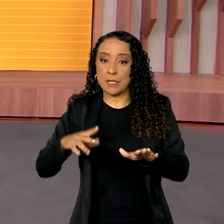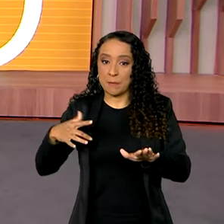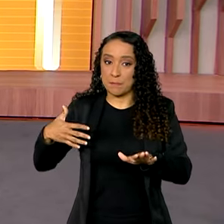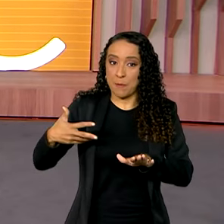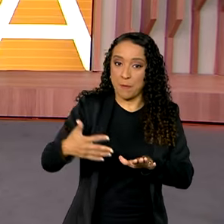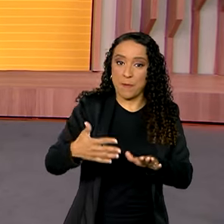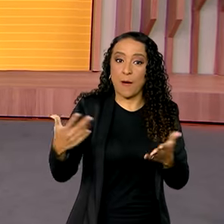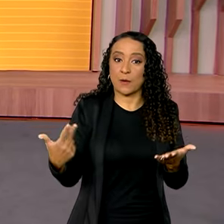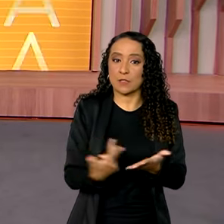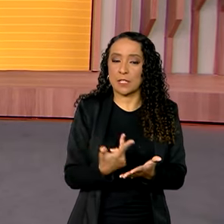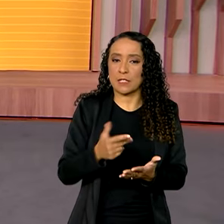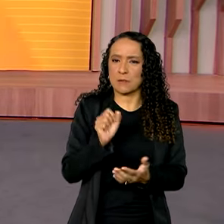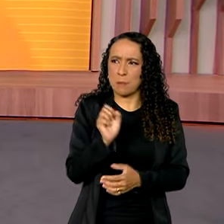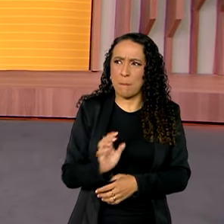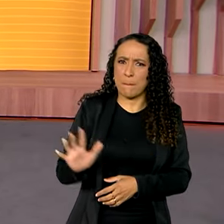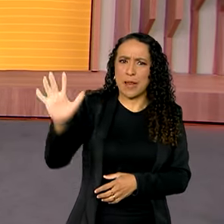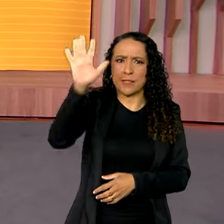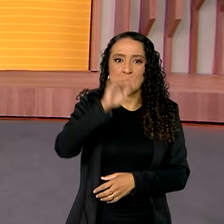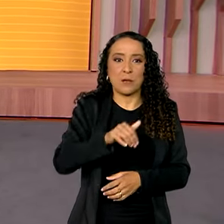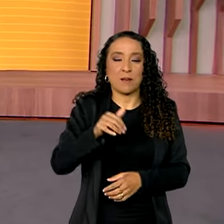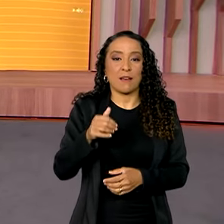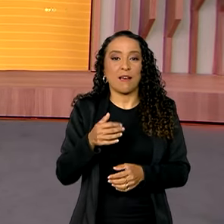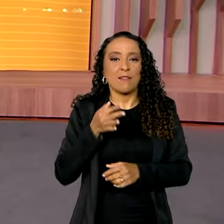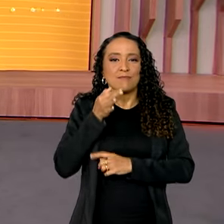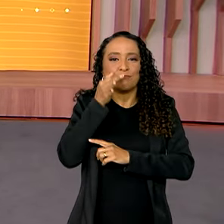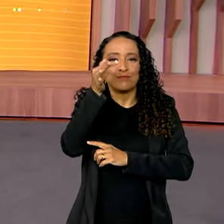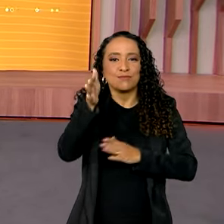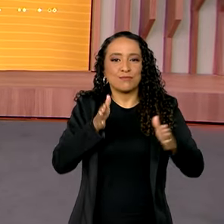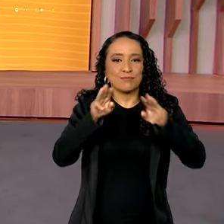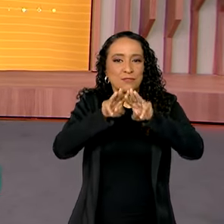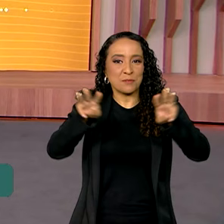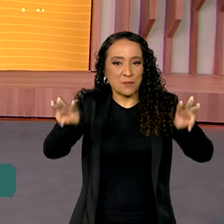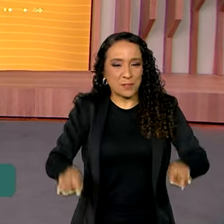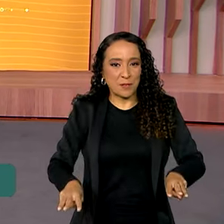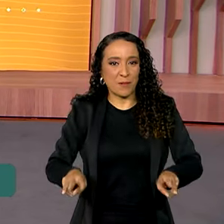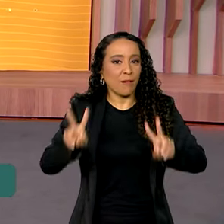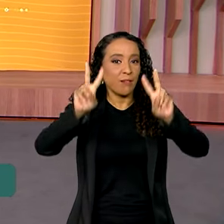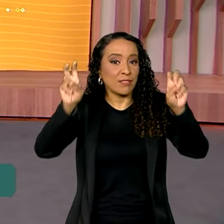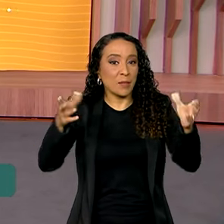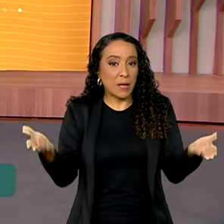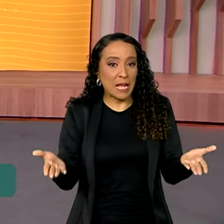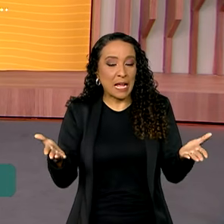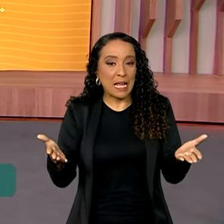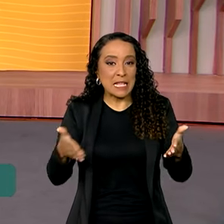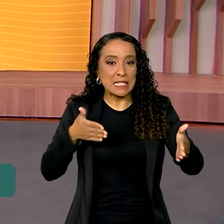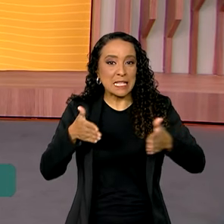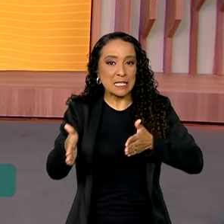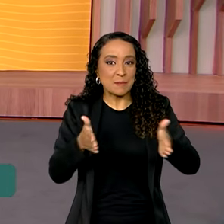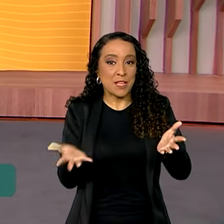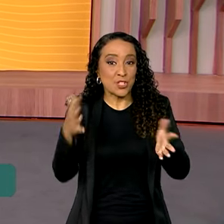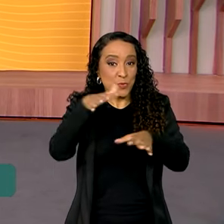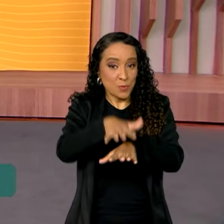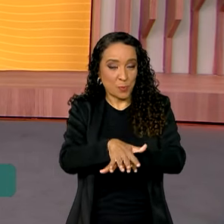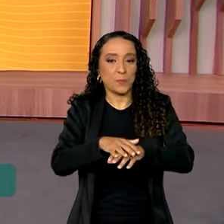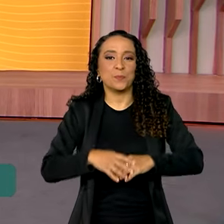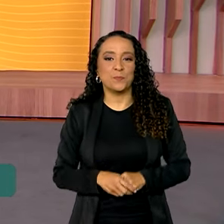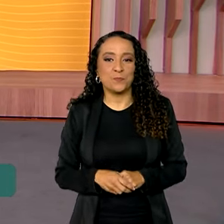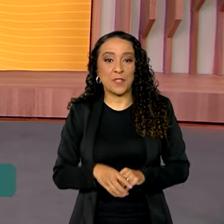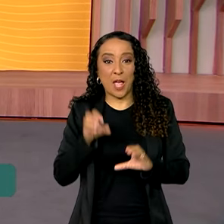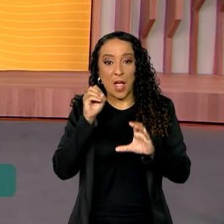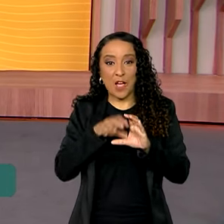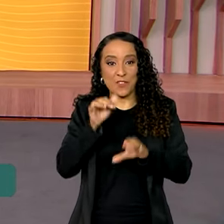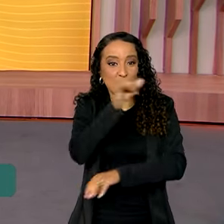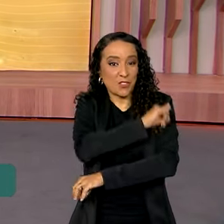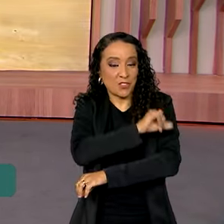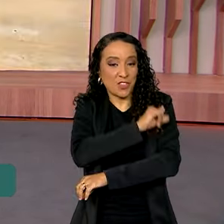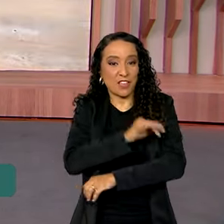semana, acontecem em todo o país a Primavera dos Museus. E o tema deste ano é acessibilidade e inclusão. Ao vivo